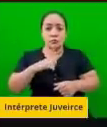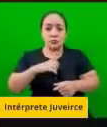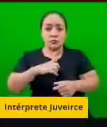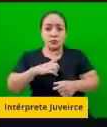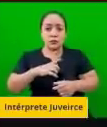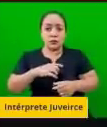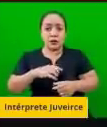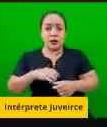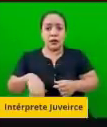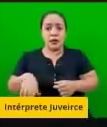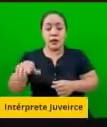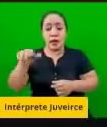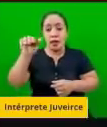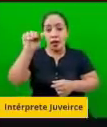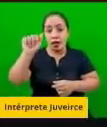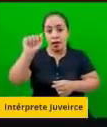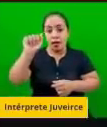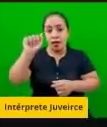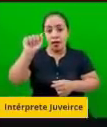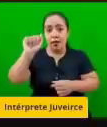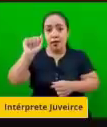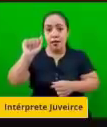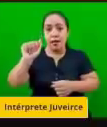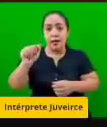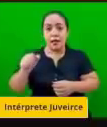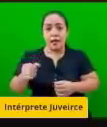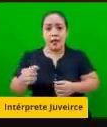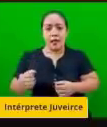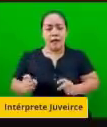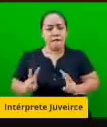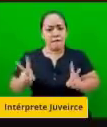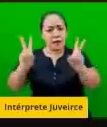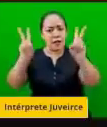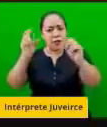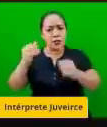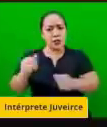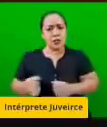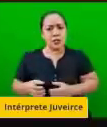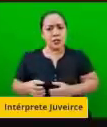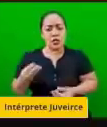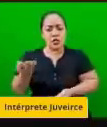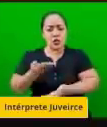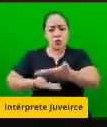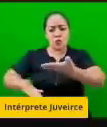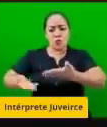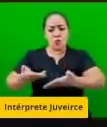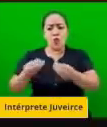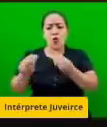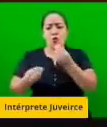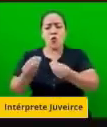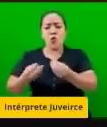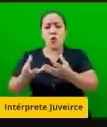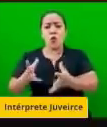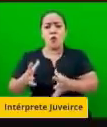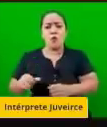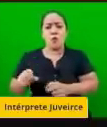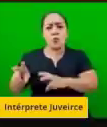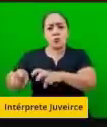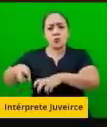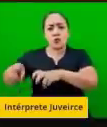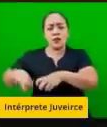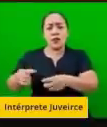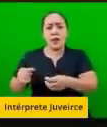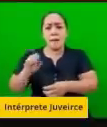A. A valorização do modo de vida sertanejo como expressão da identidade nacional. Alternativa B.